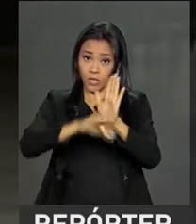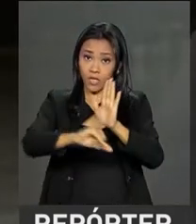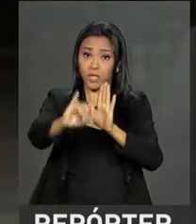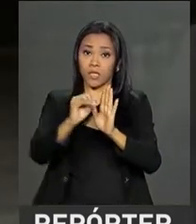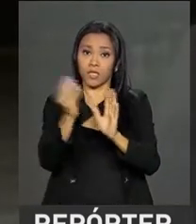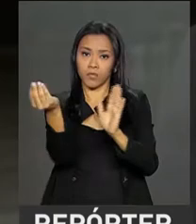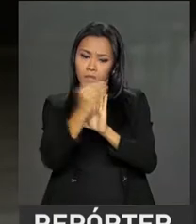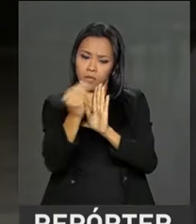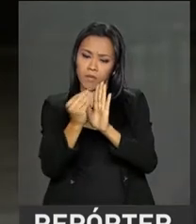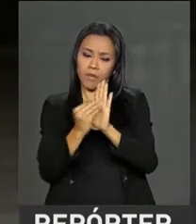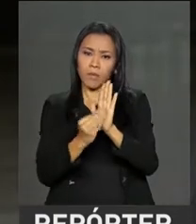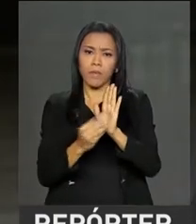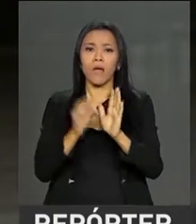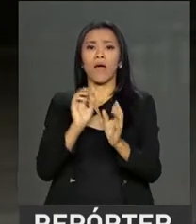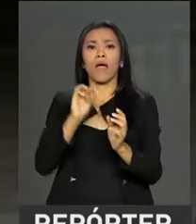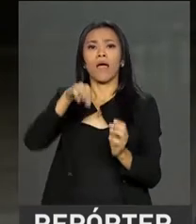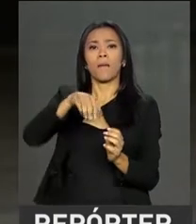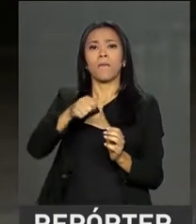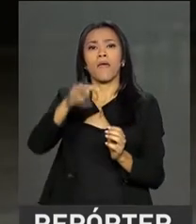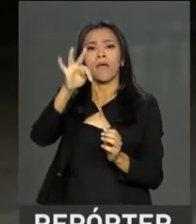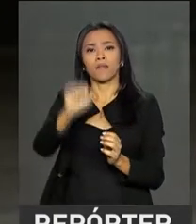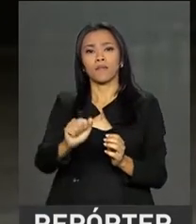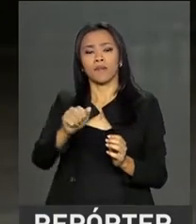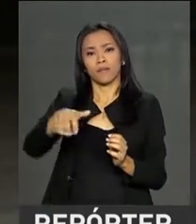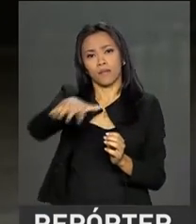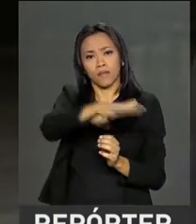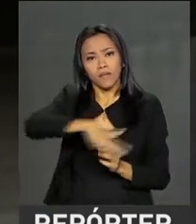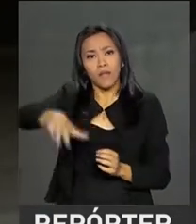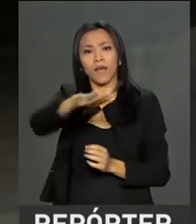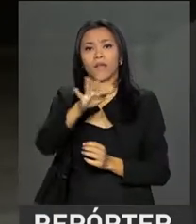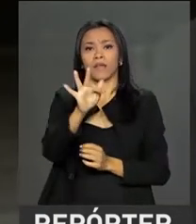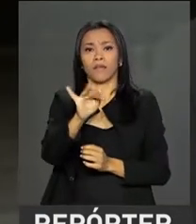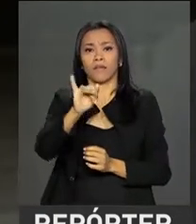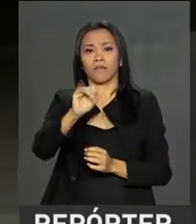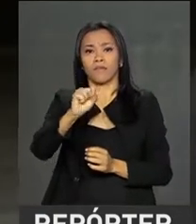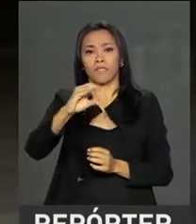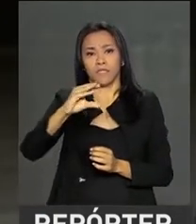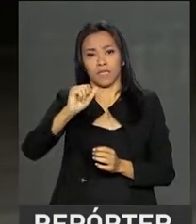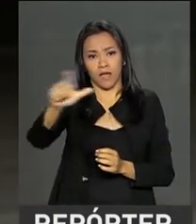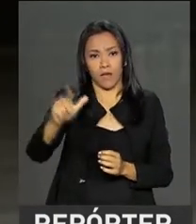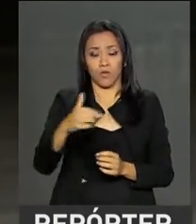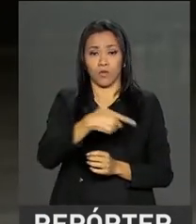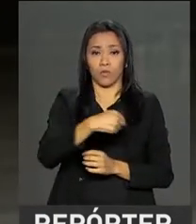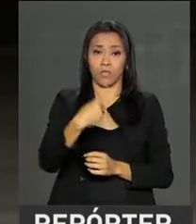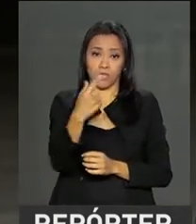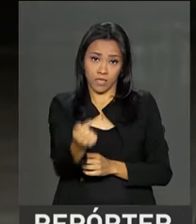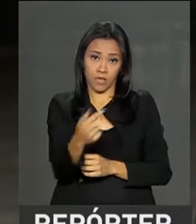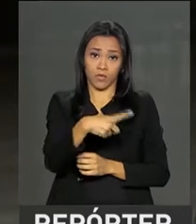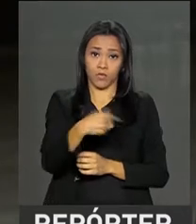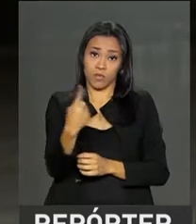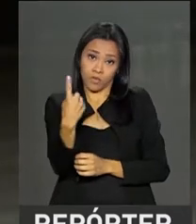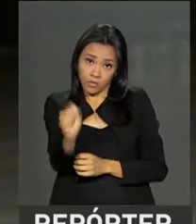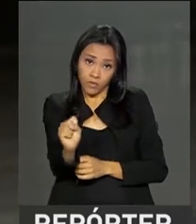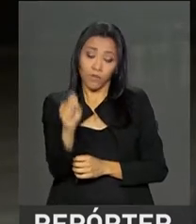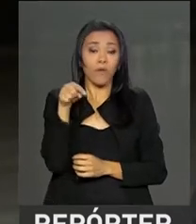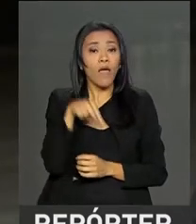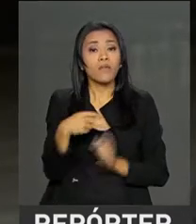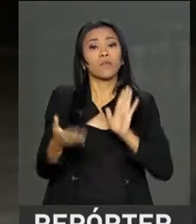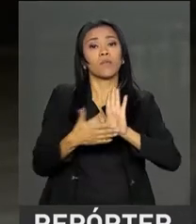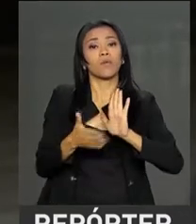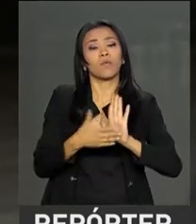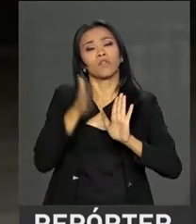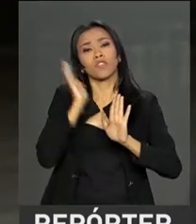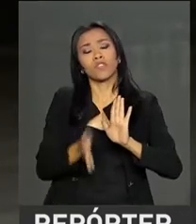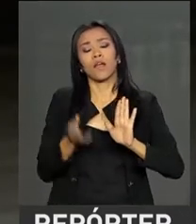fiscais do país para este ano e para o ano que vem de 2017 e 2018 essa proposta havia sido